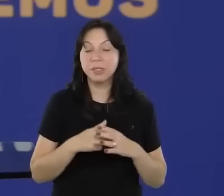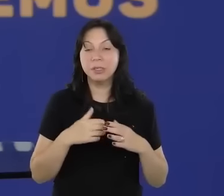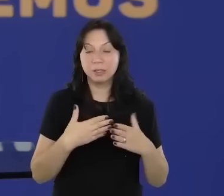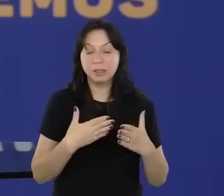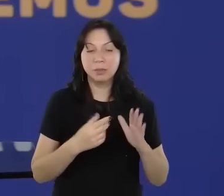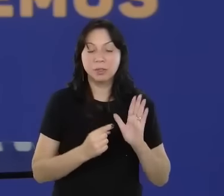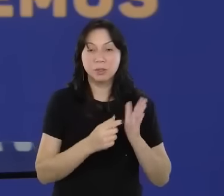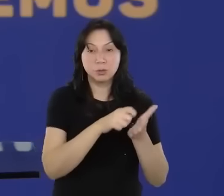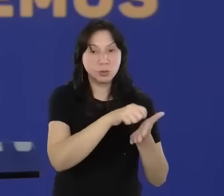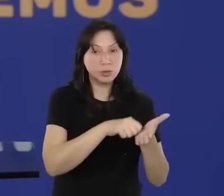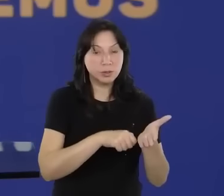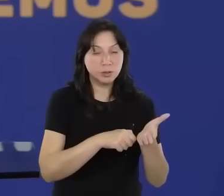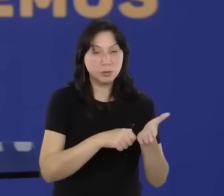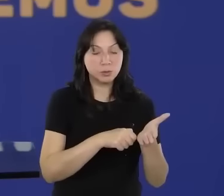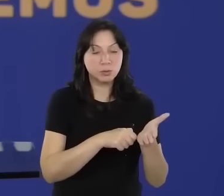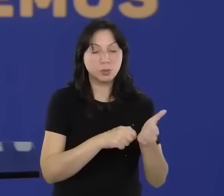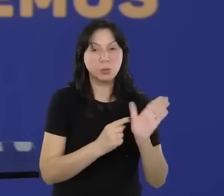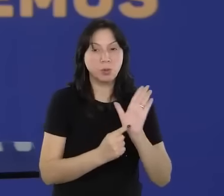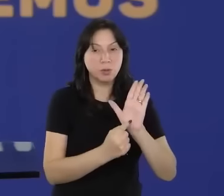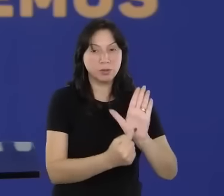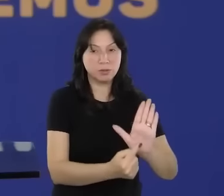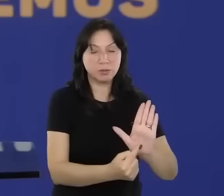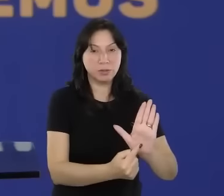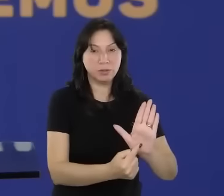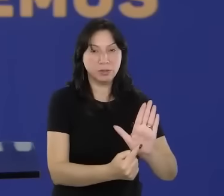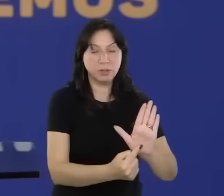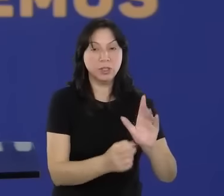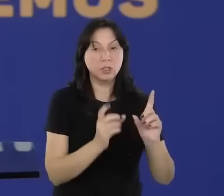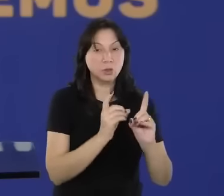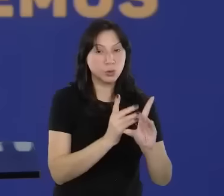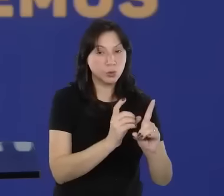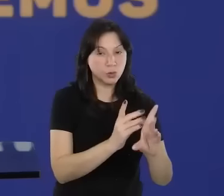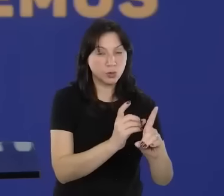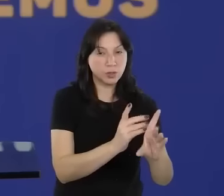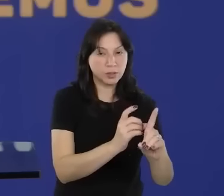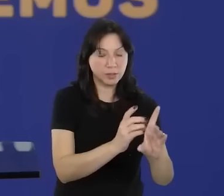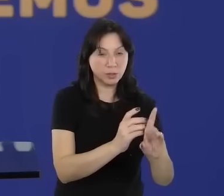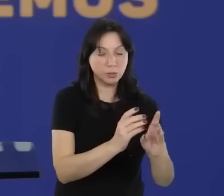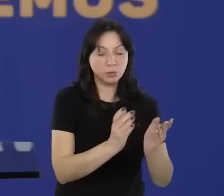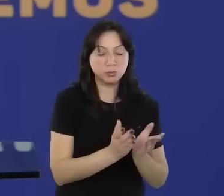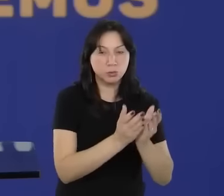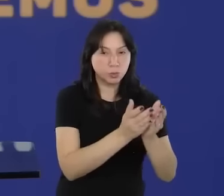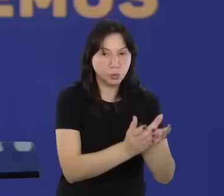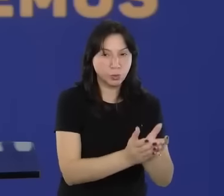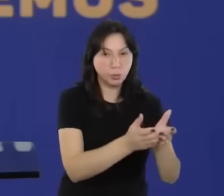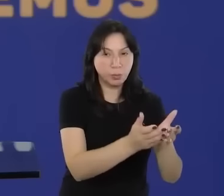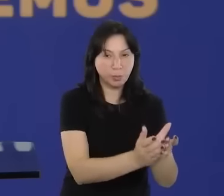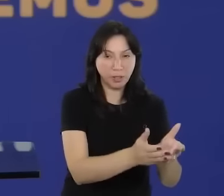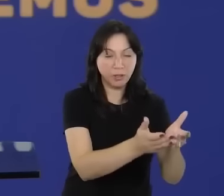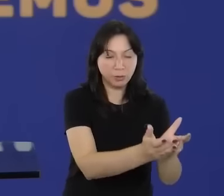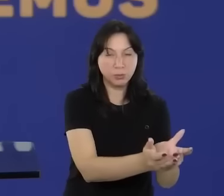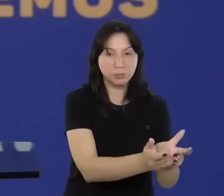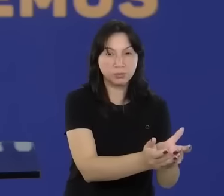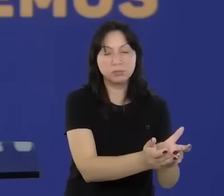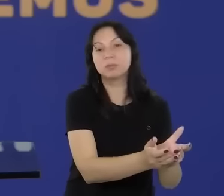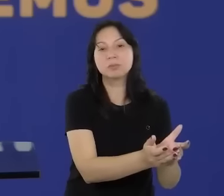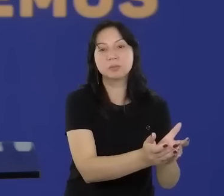Bíblia que quando eles chegam nessa região é a região que hoje nós chamamos de montanha de